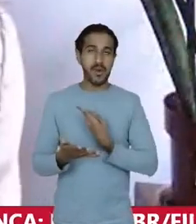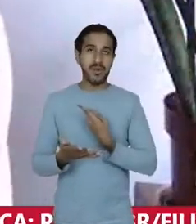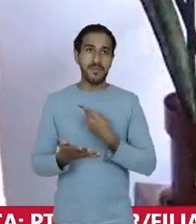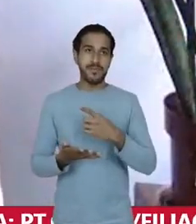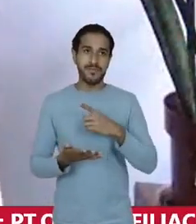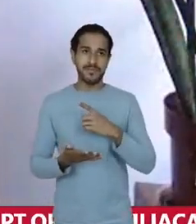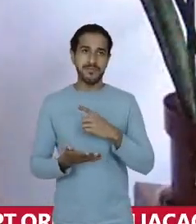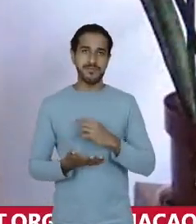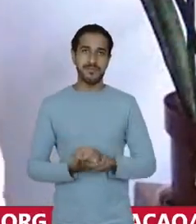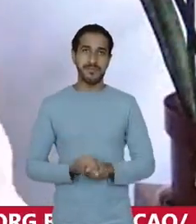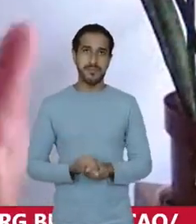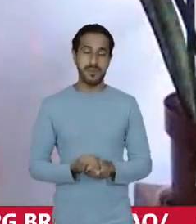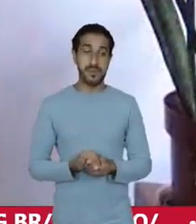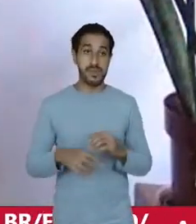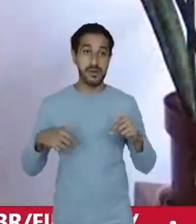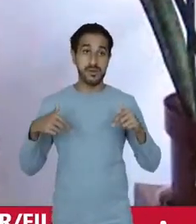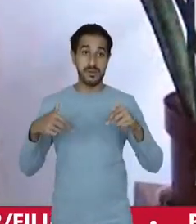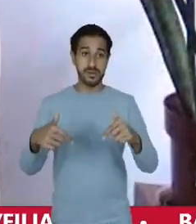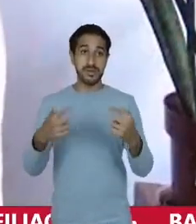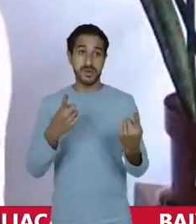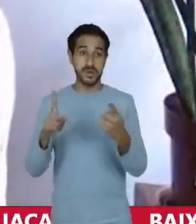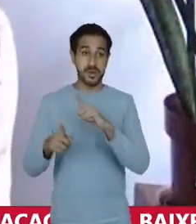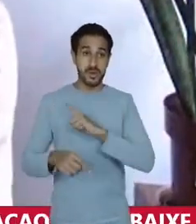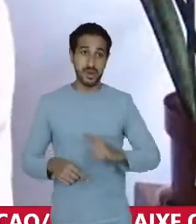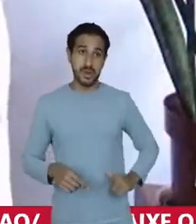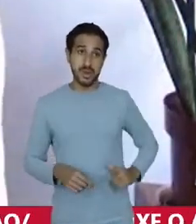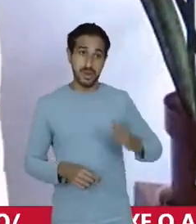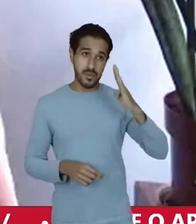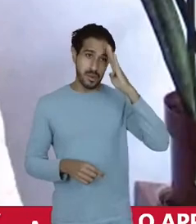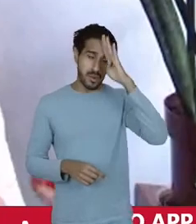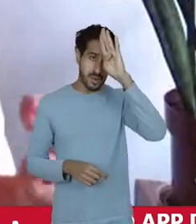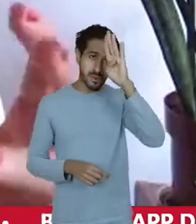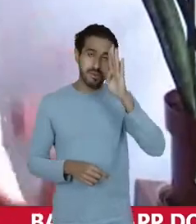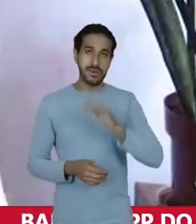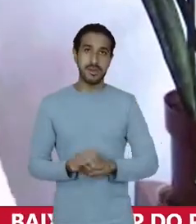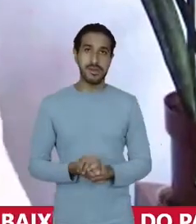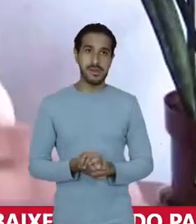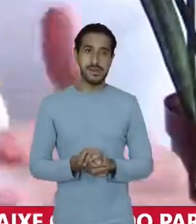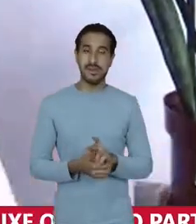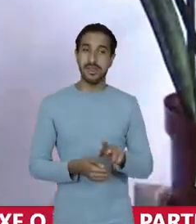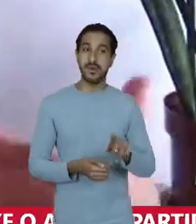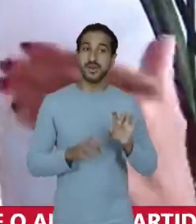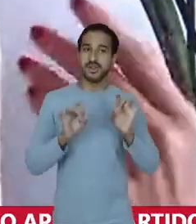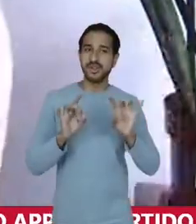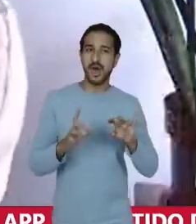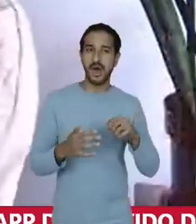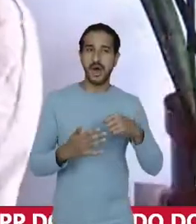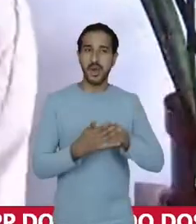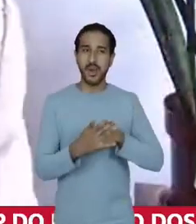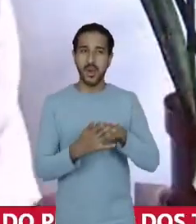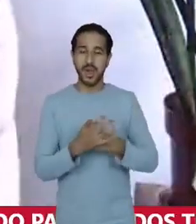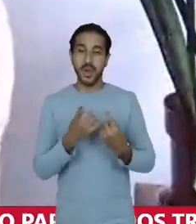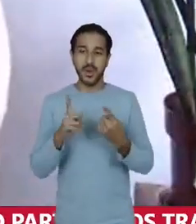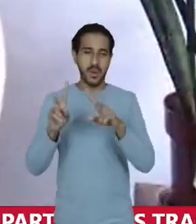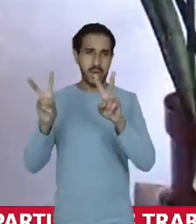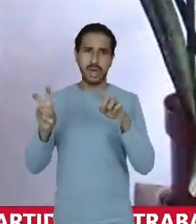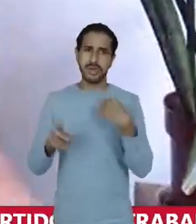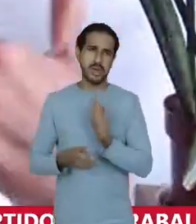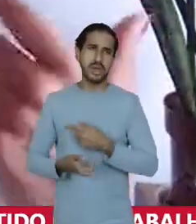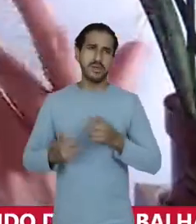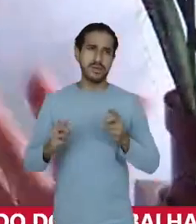acompanham. Lutar contra o governo Bolsonaro, né, não é apenas resistir a ele. Isso nós